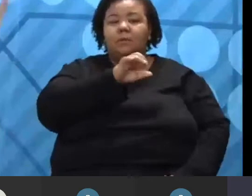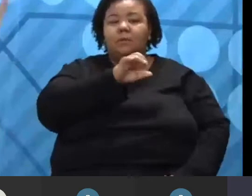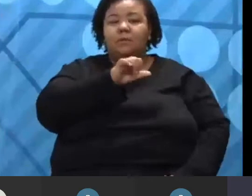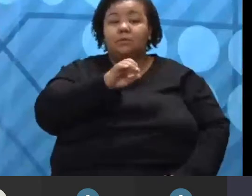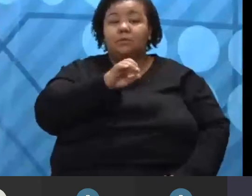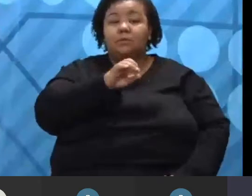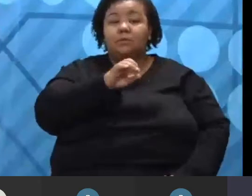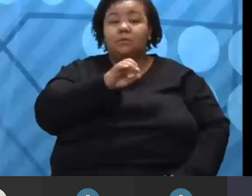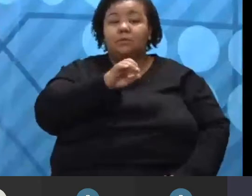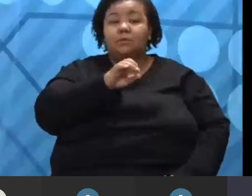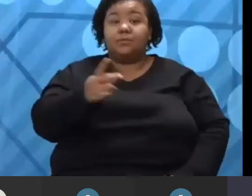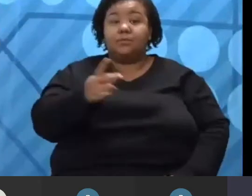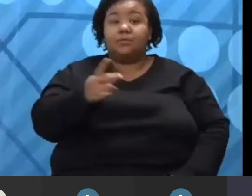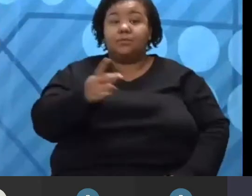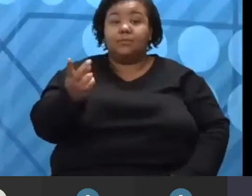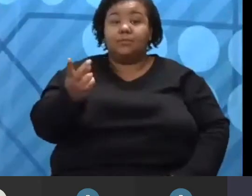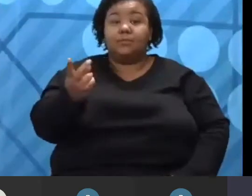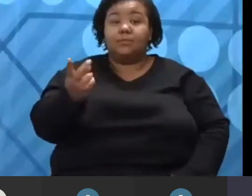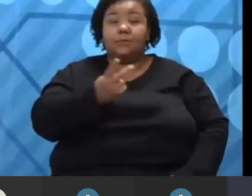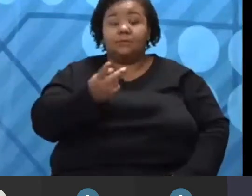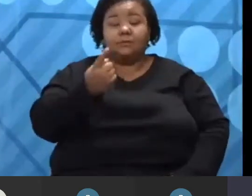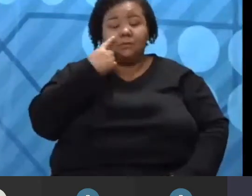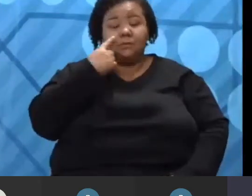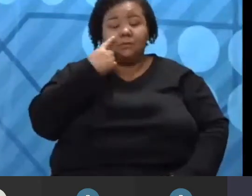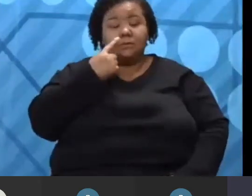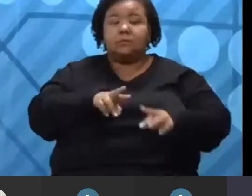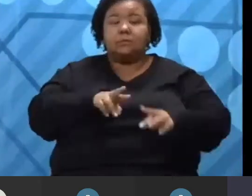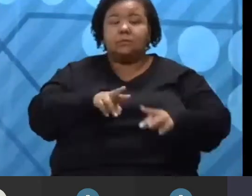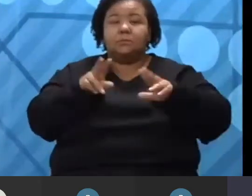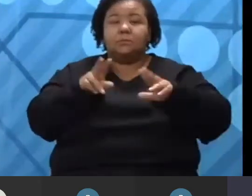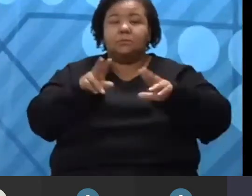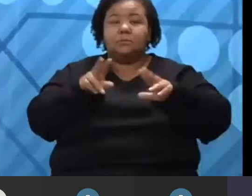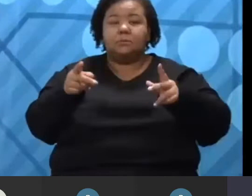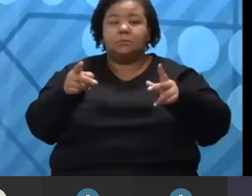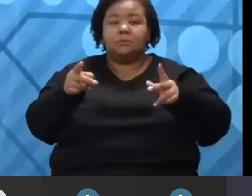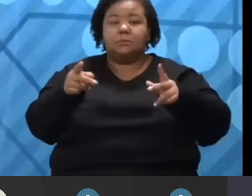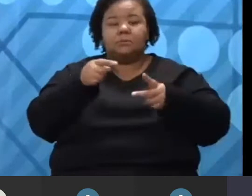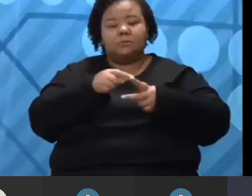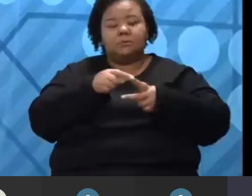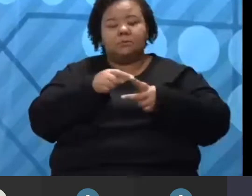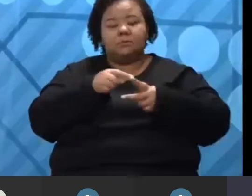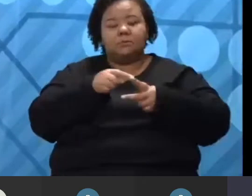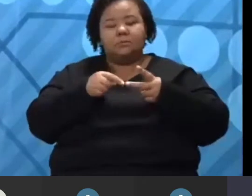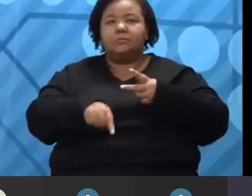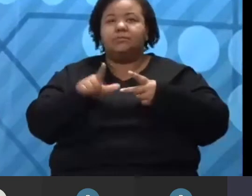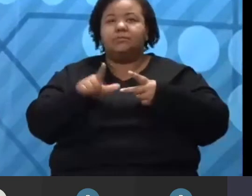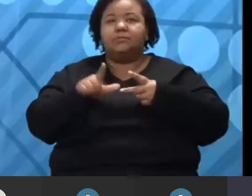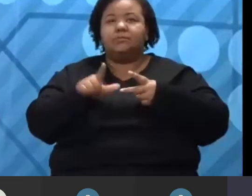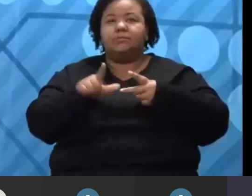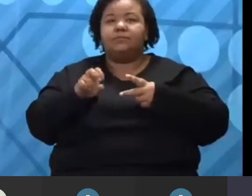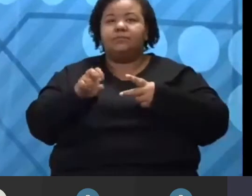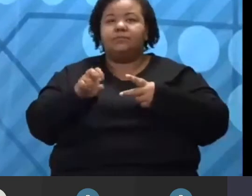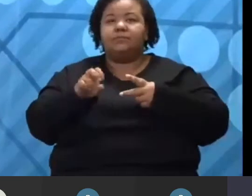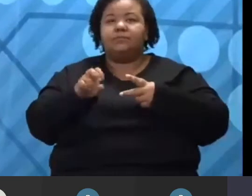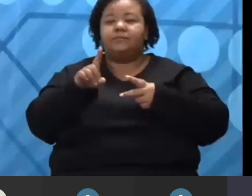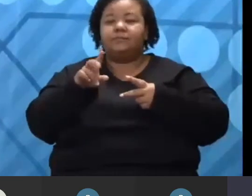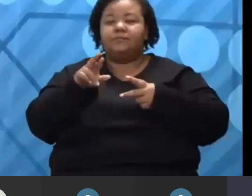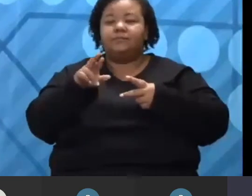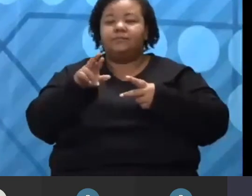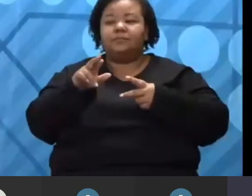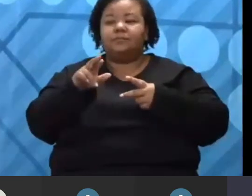você viu a diferença entre as estruturas do fungo filamentoso e do fungo leveduriforme e também aprendeu uma